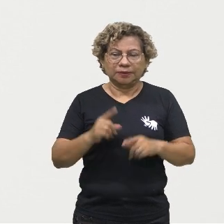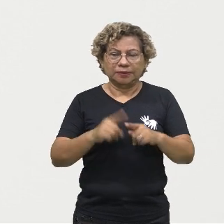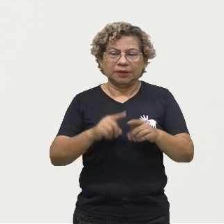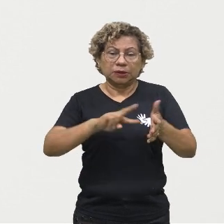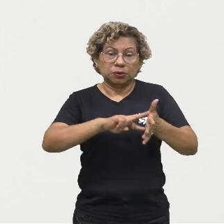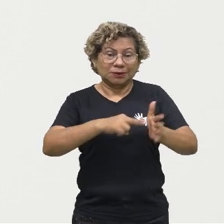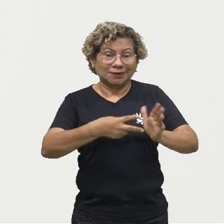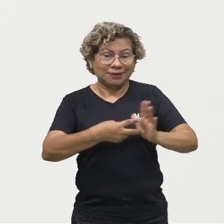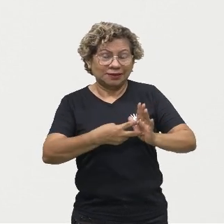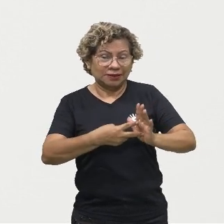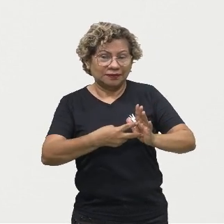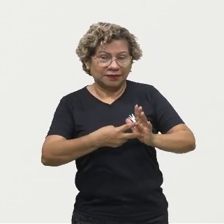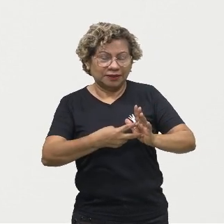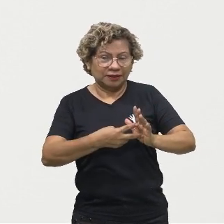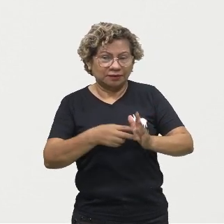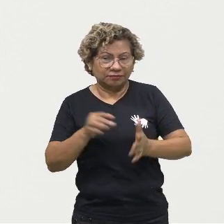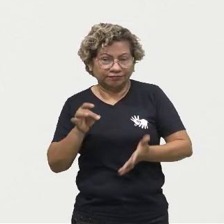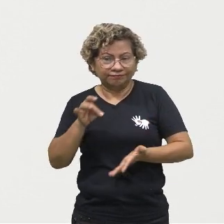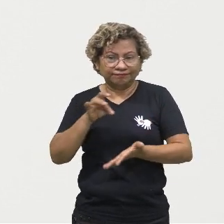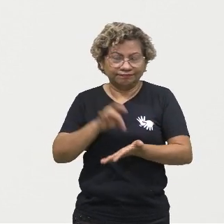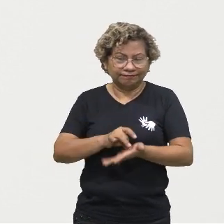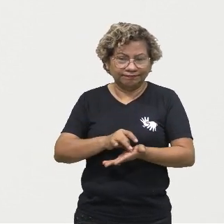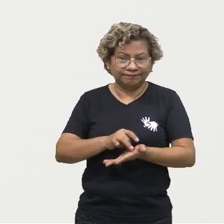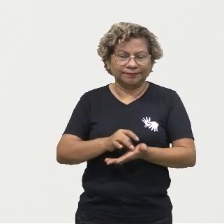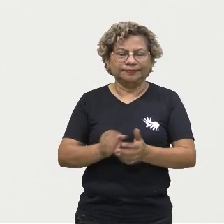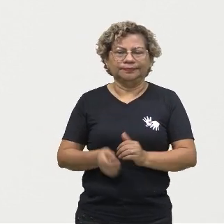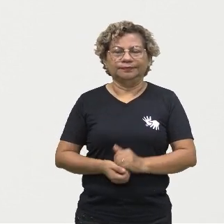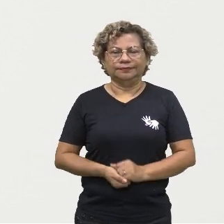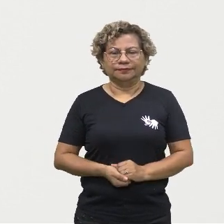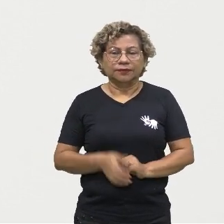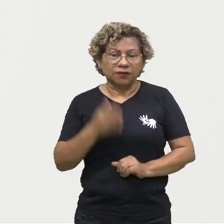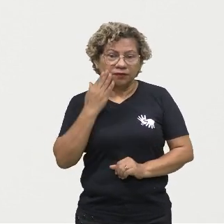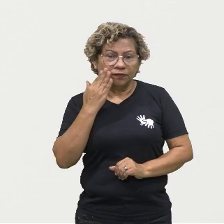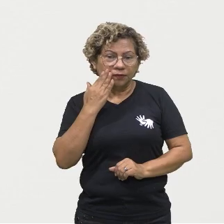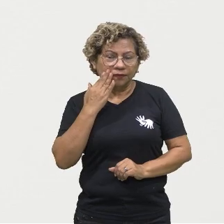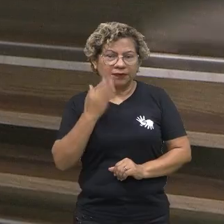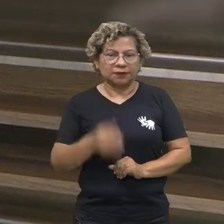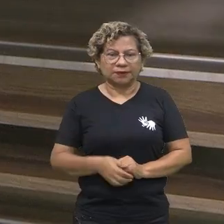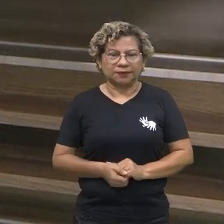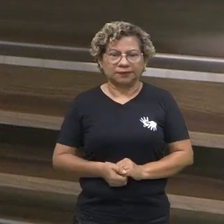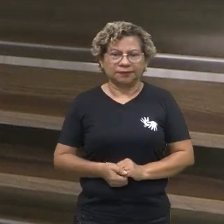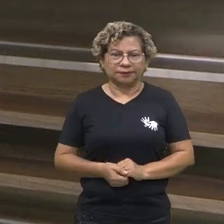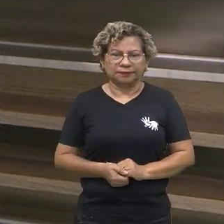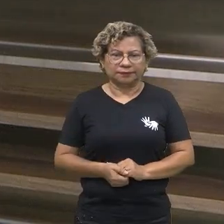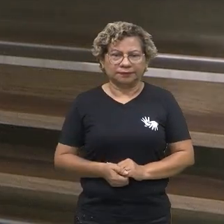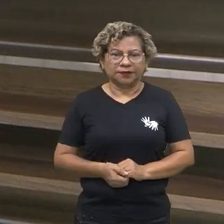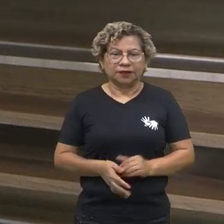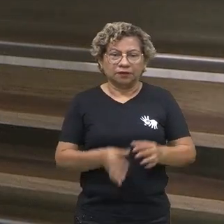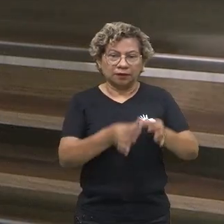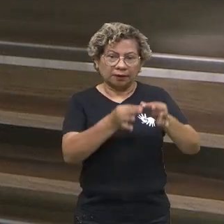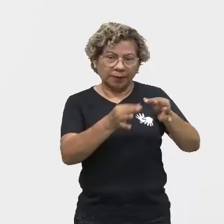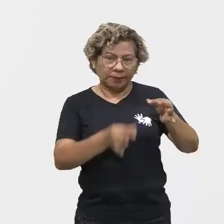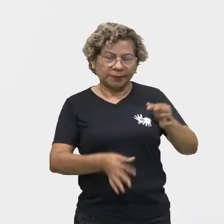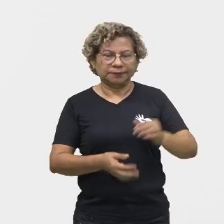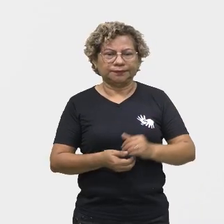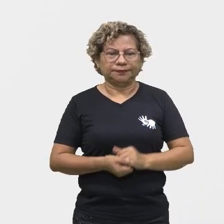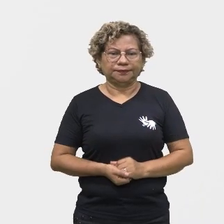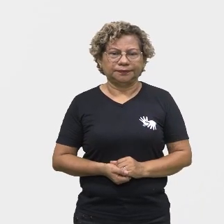dá um sentido e um significado à realidade. Vamos ver então o nosso comentário?